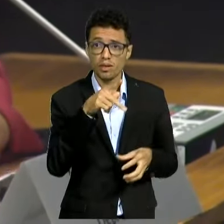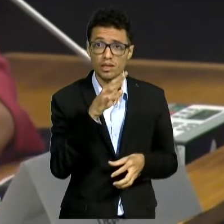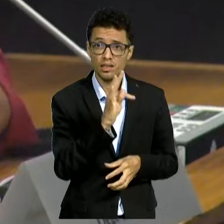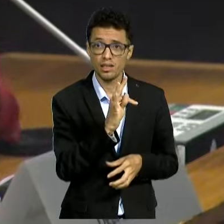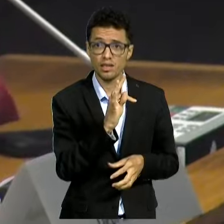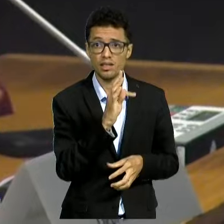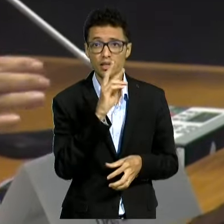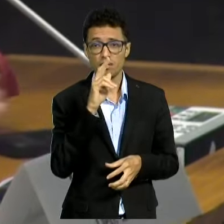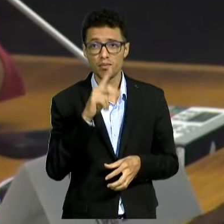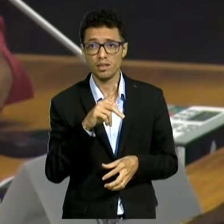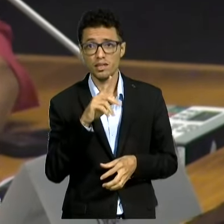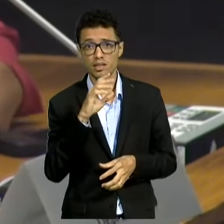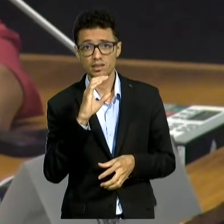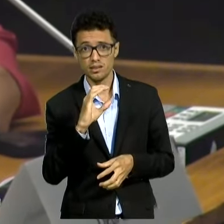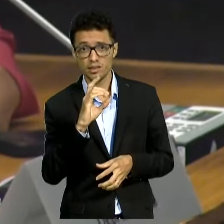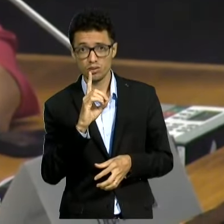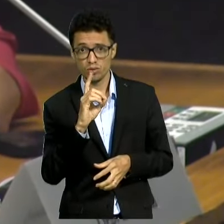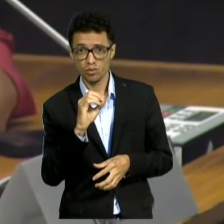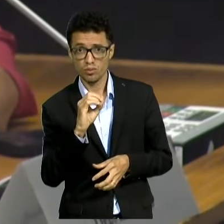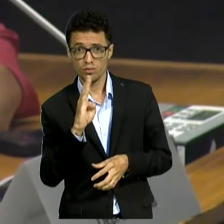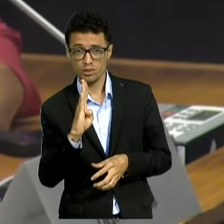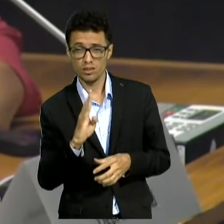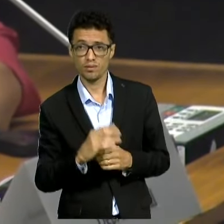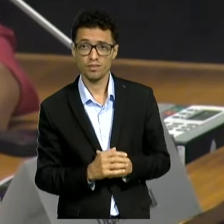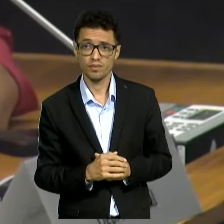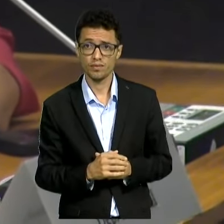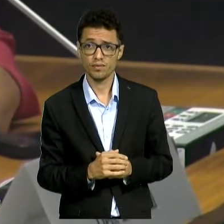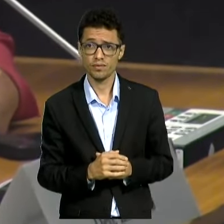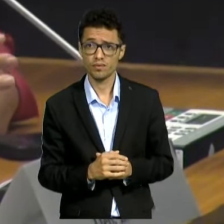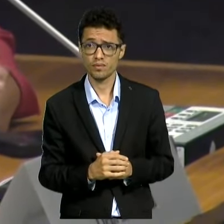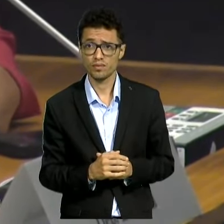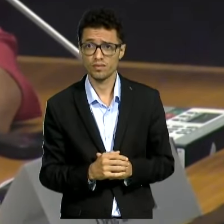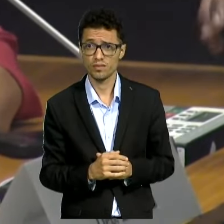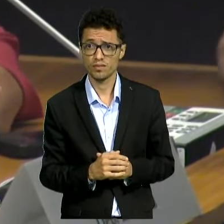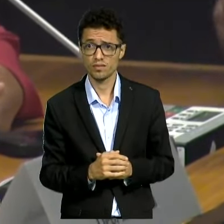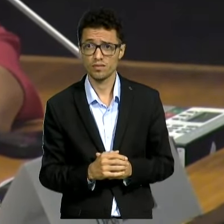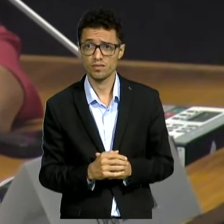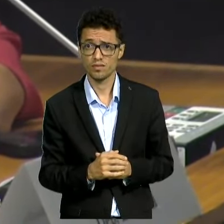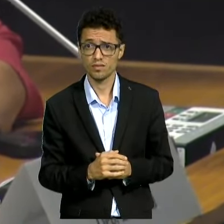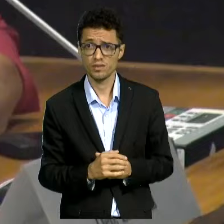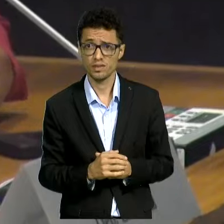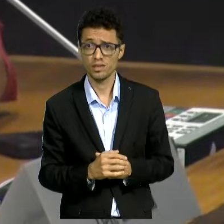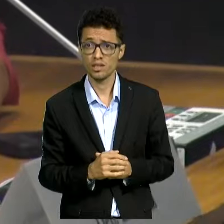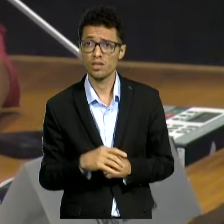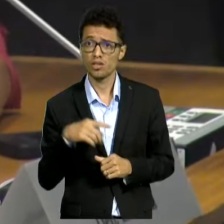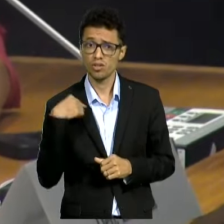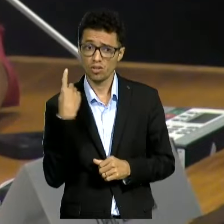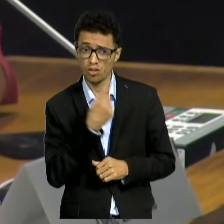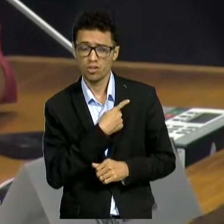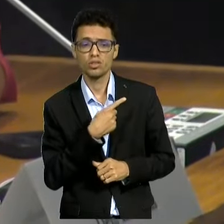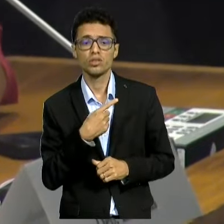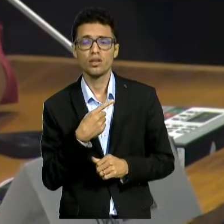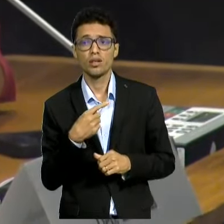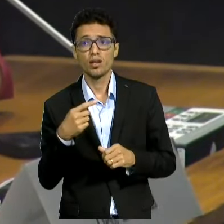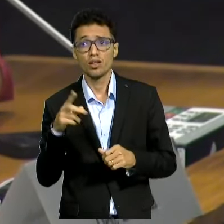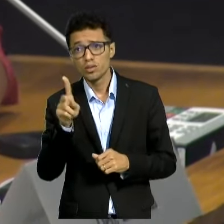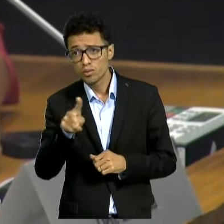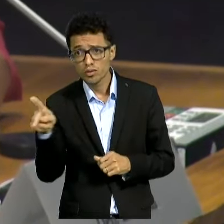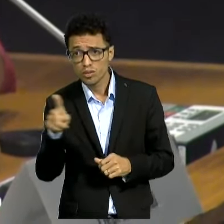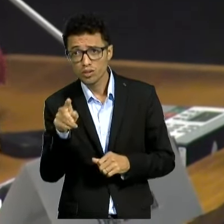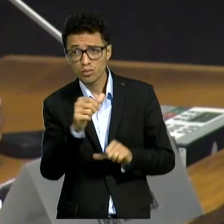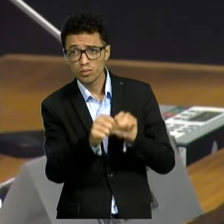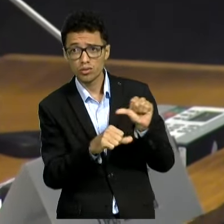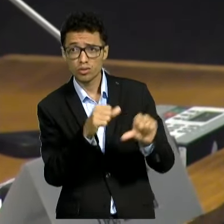lá. Vamos mudar essa cúpula. Eu pedi a palavra, presidente. Hein? Vamos mudar, fazer essa mudança. Os professores, eu estou com a fala, o senhor não me